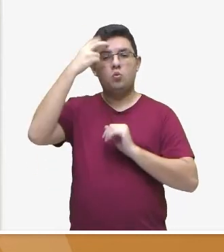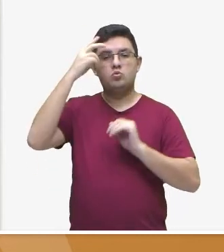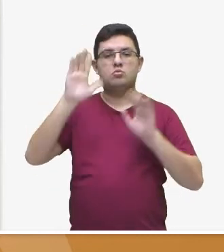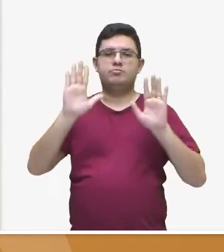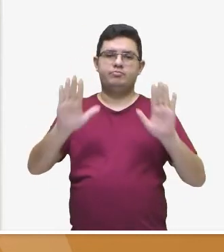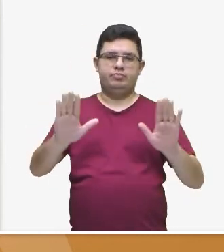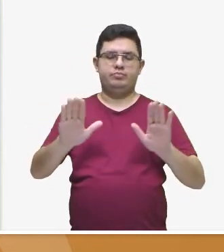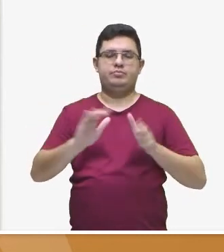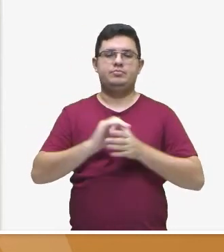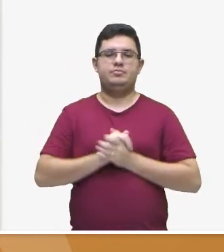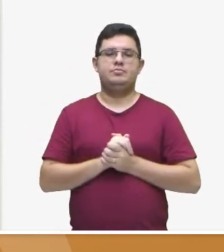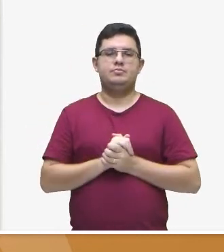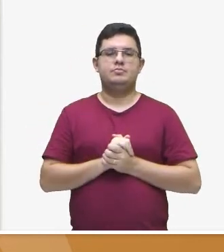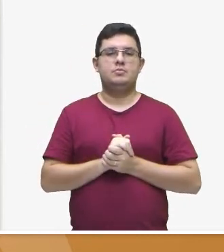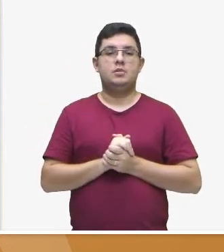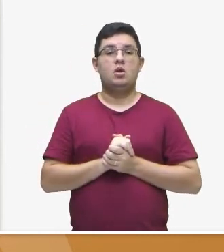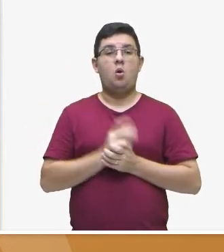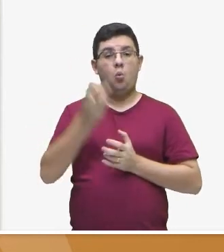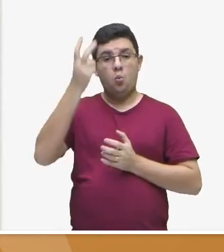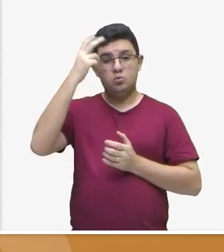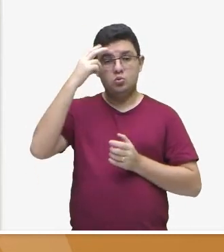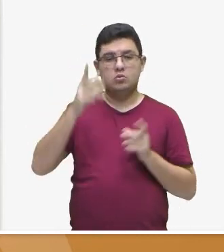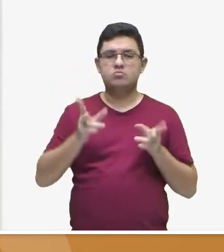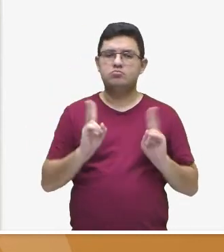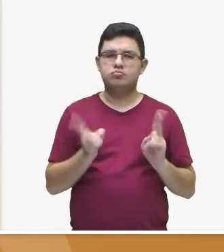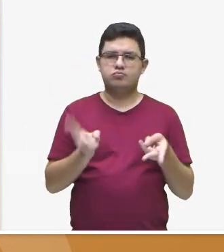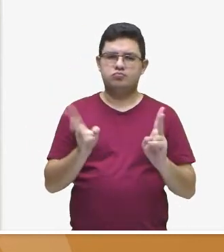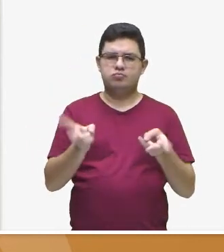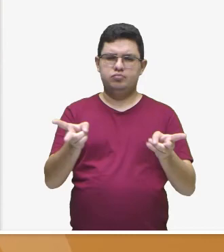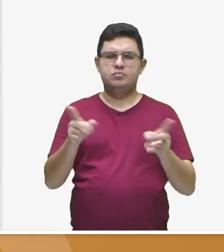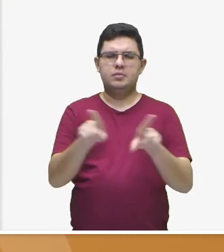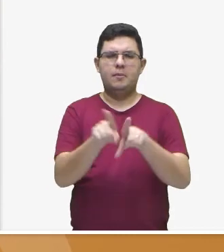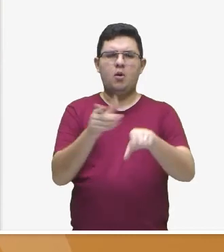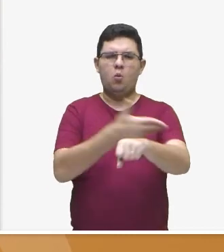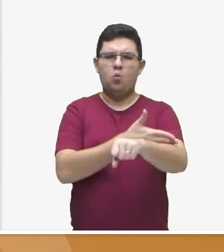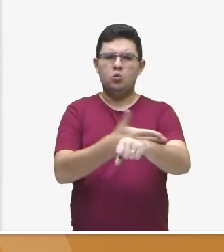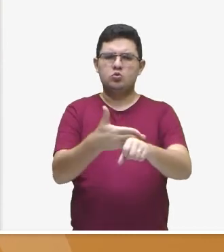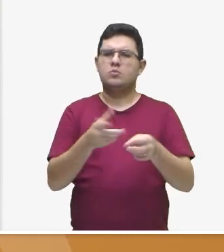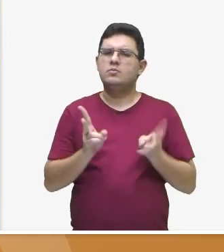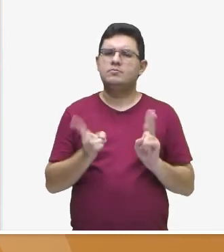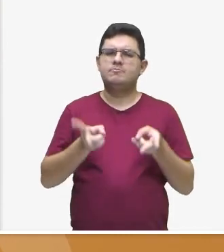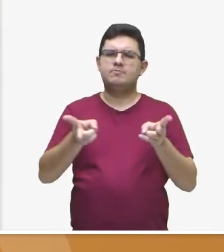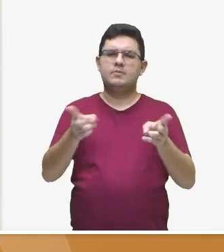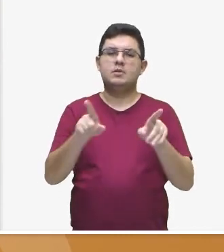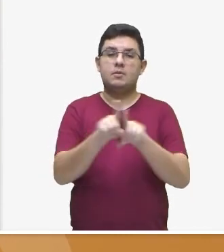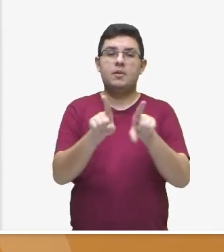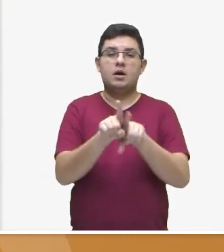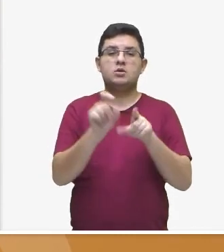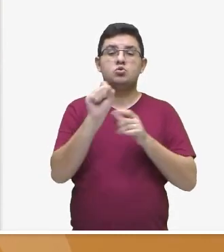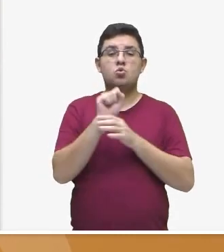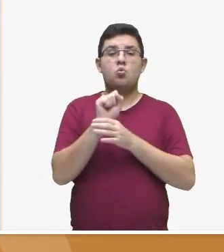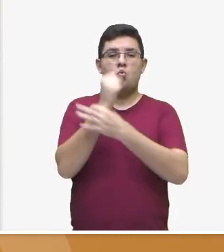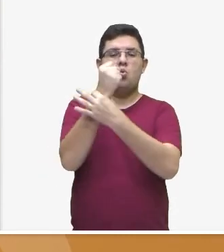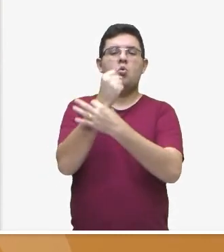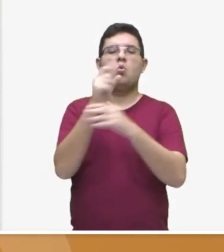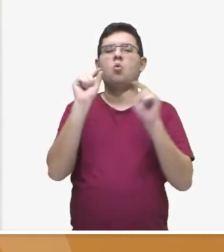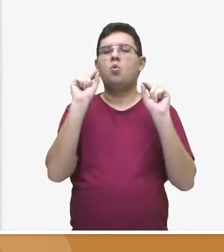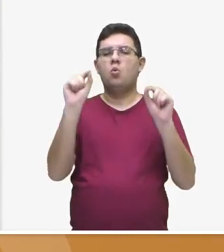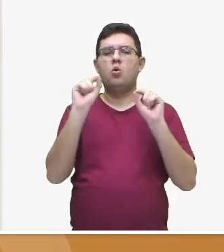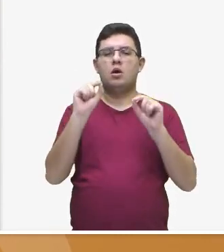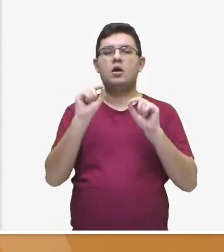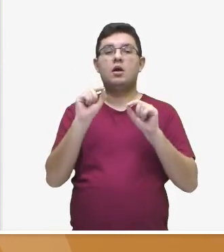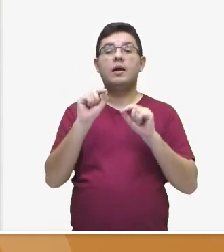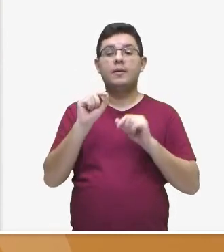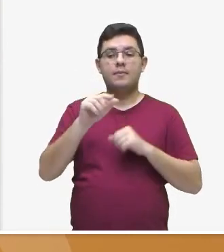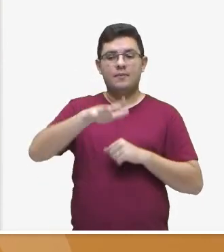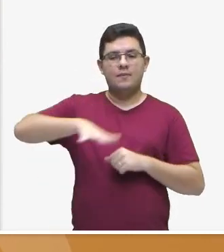mantida, mantendo seus costumes e garantindo, entre outras coisas, que as crianças sejam educadas na